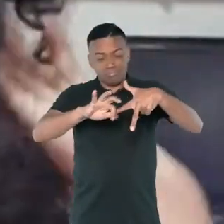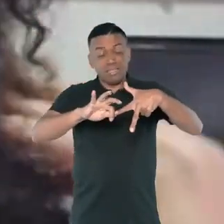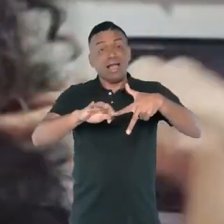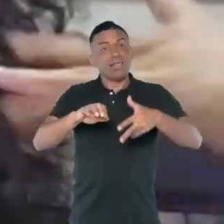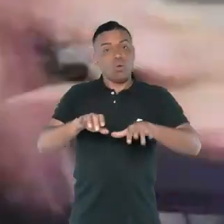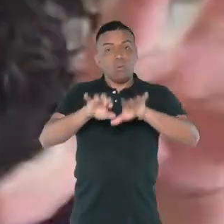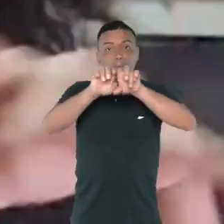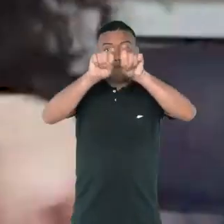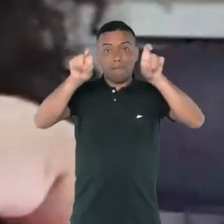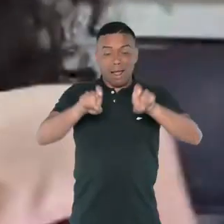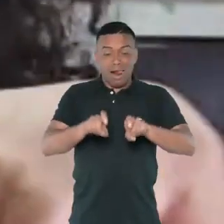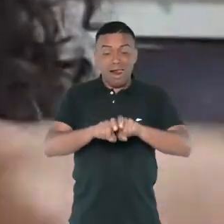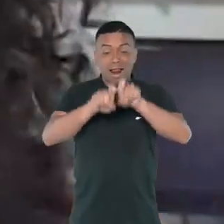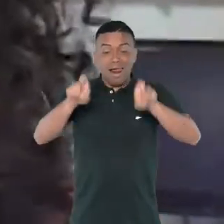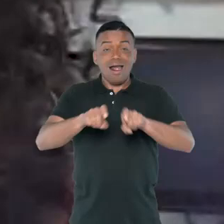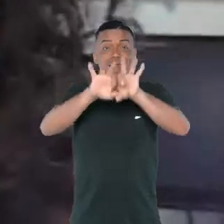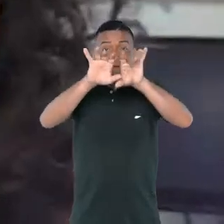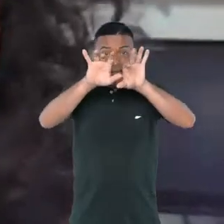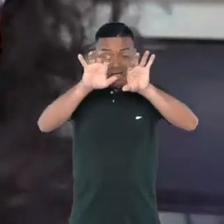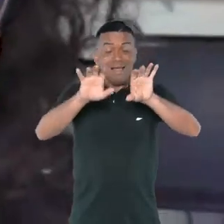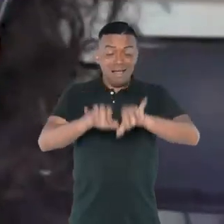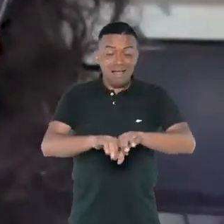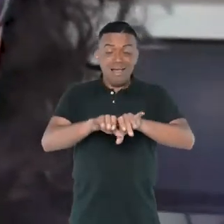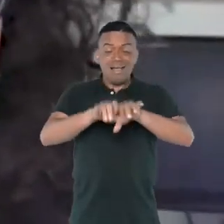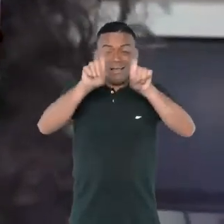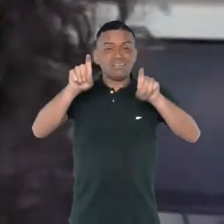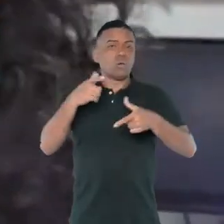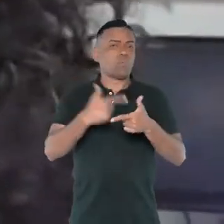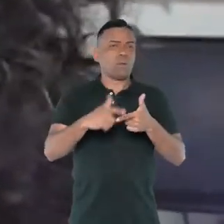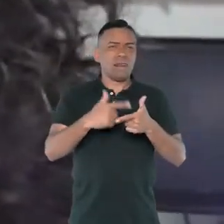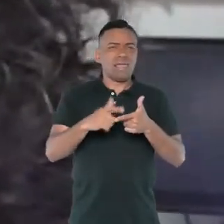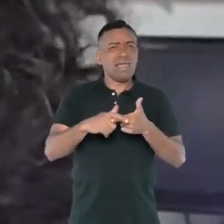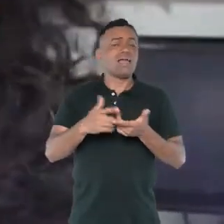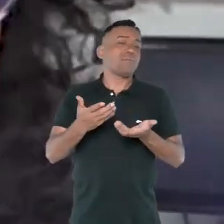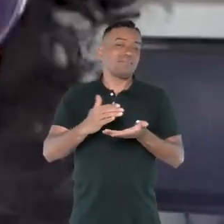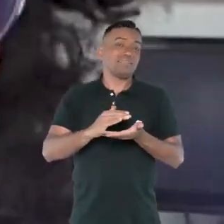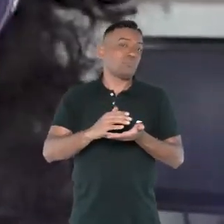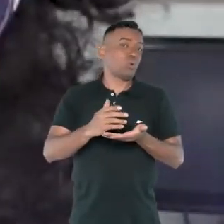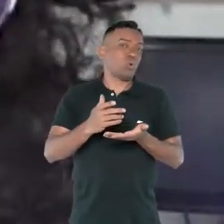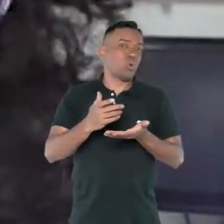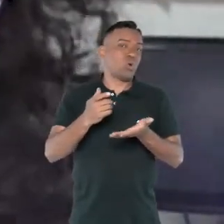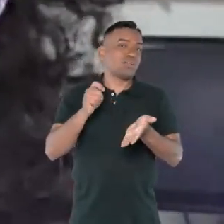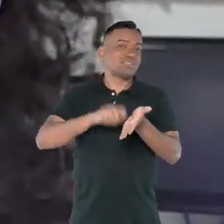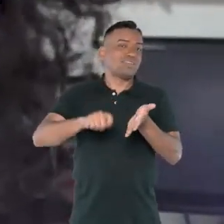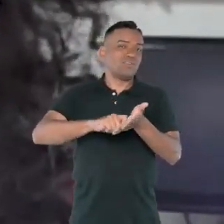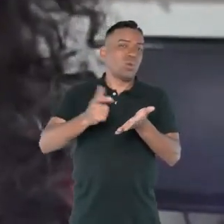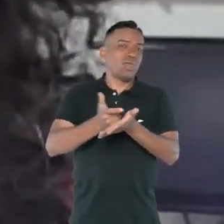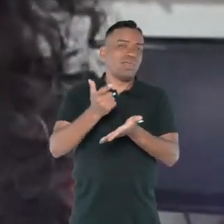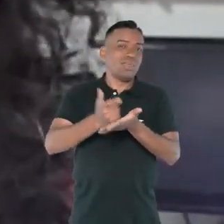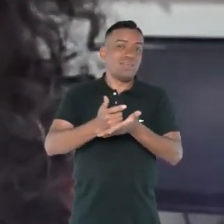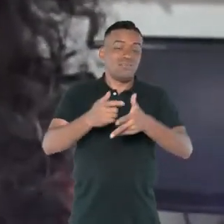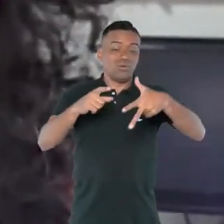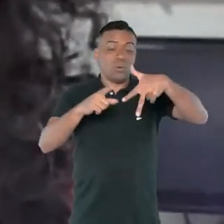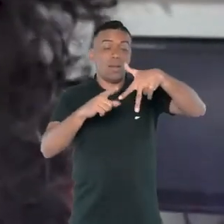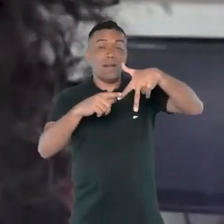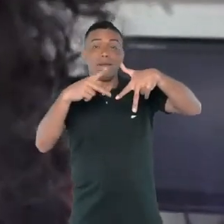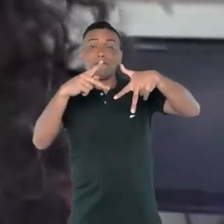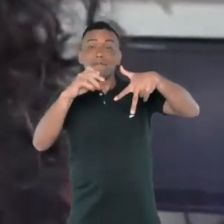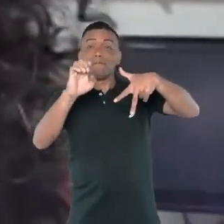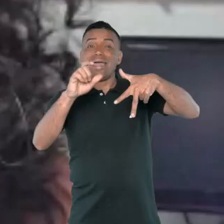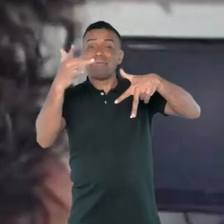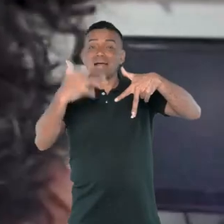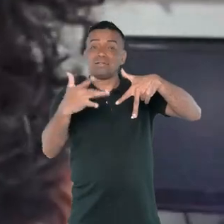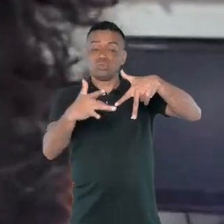mais, e escrevendo. Então, o primeiro veio desse momento. E eu tenho muitos problemas no pé, então já aconteceu de outros livros também virem com o